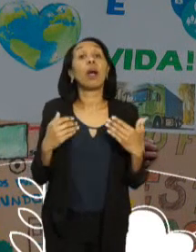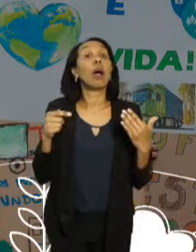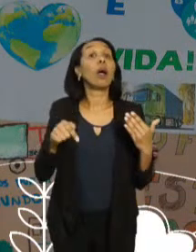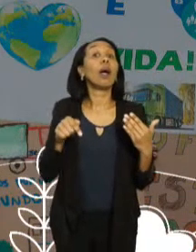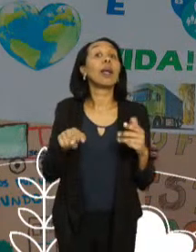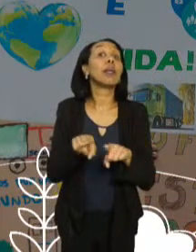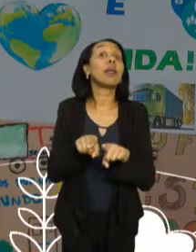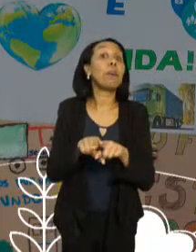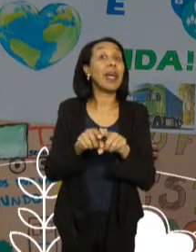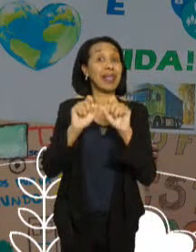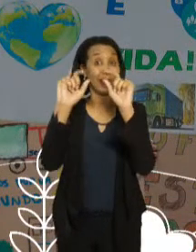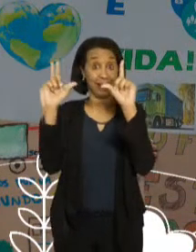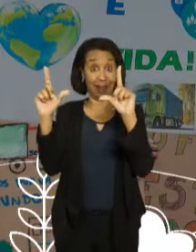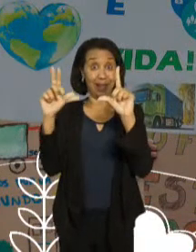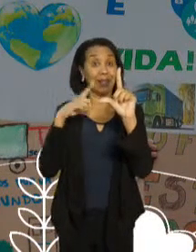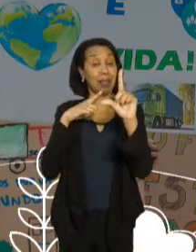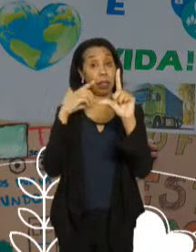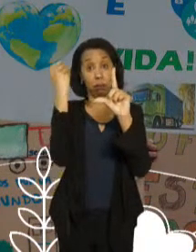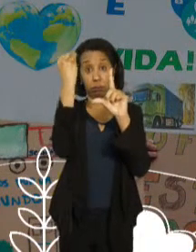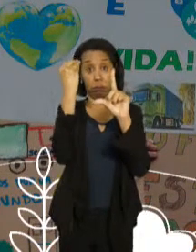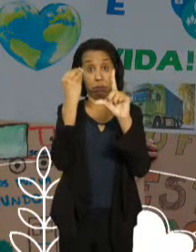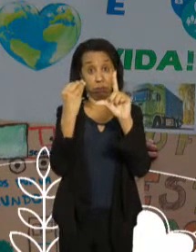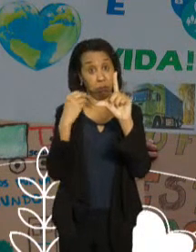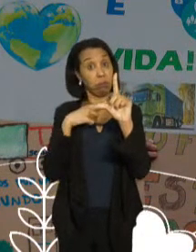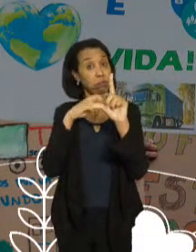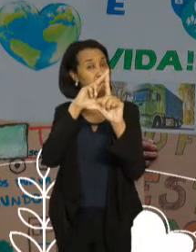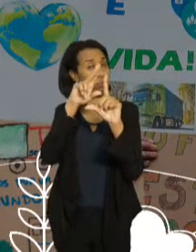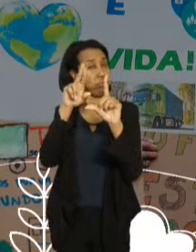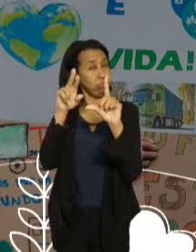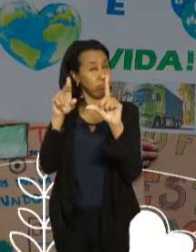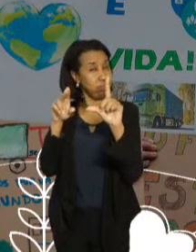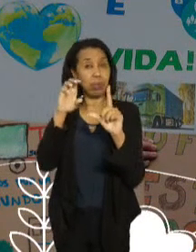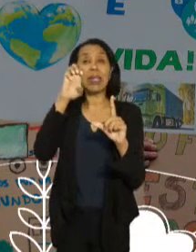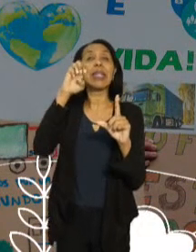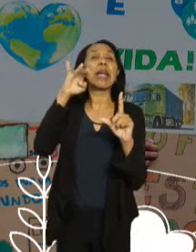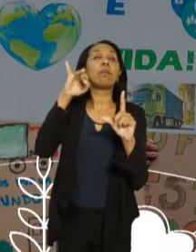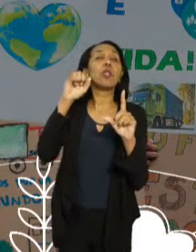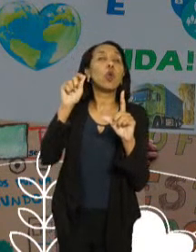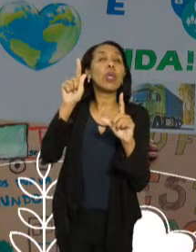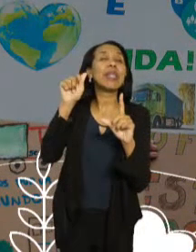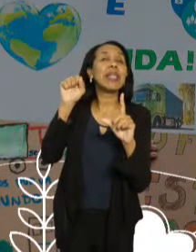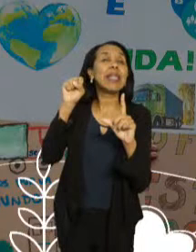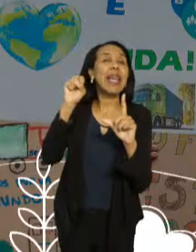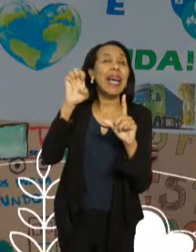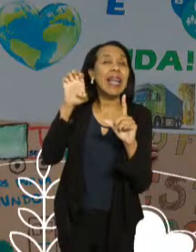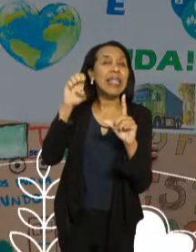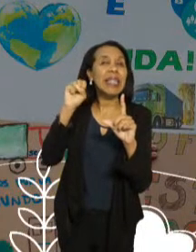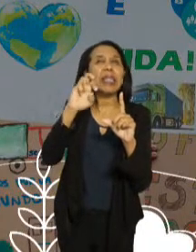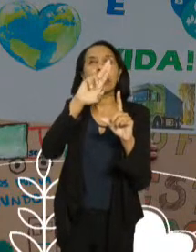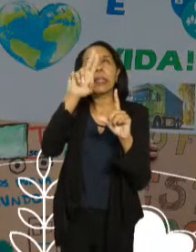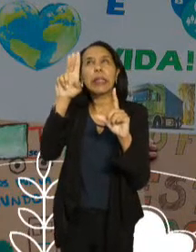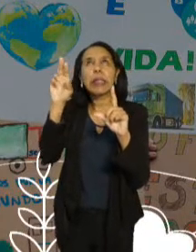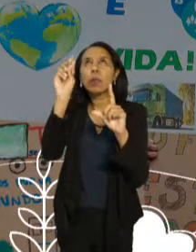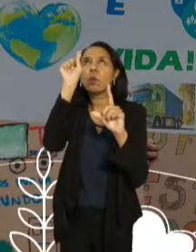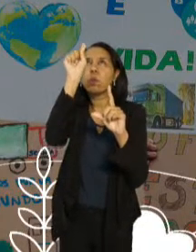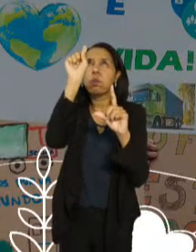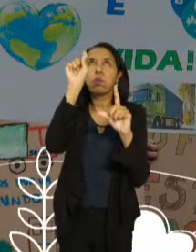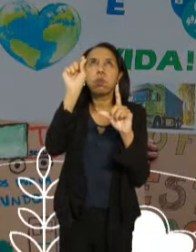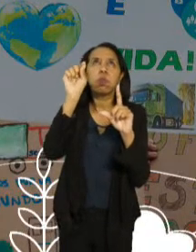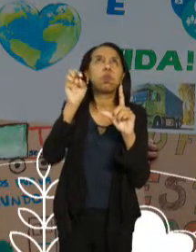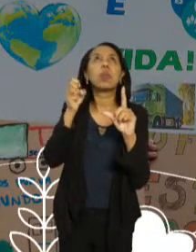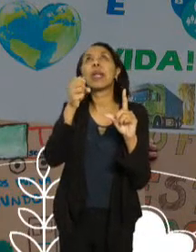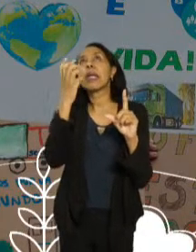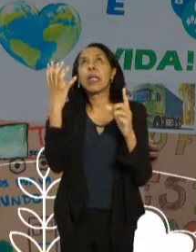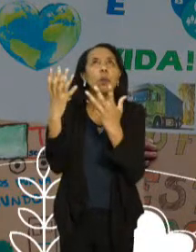Aqui também falando em termos de emissões, né? Então, limites todos para cada tipo de poluente